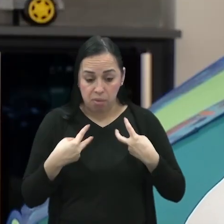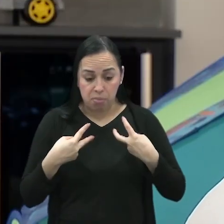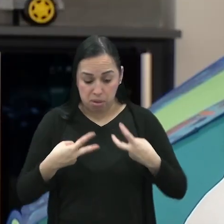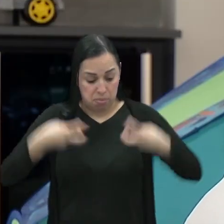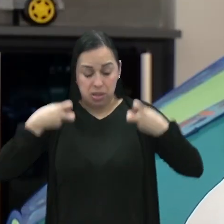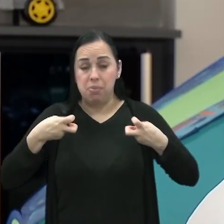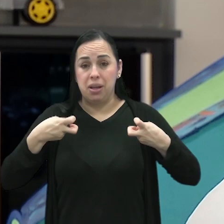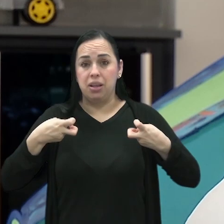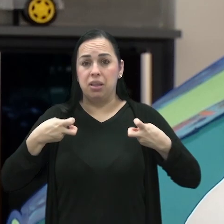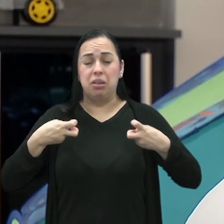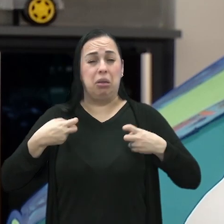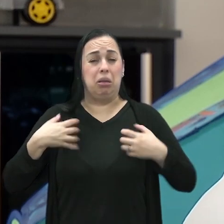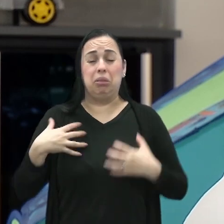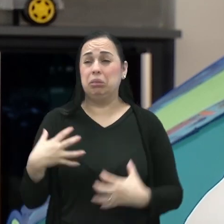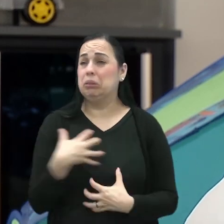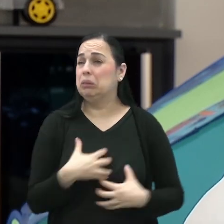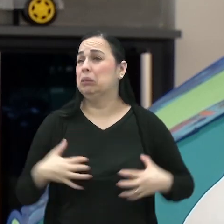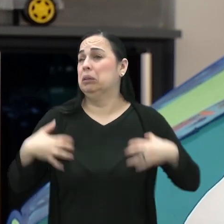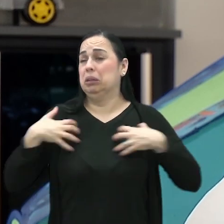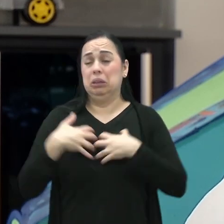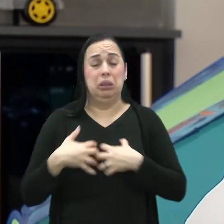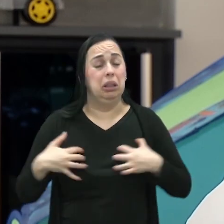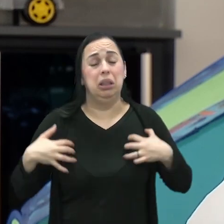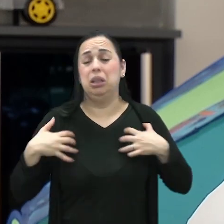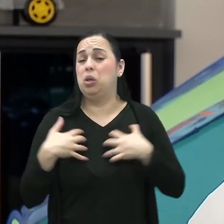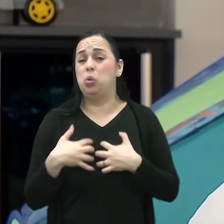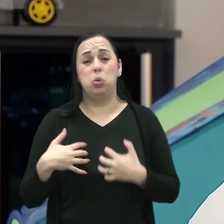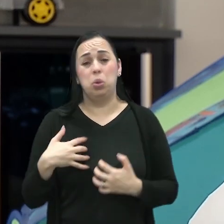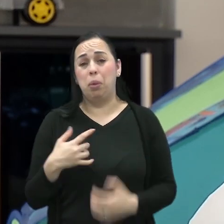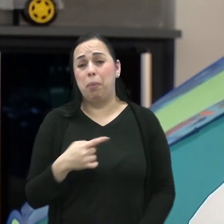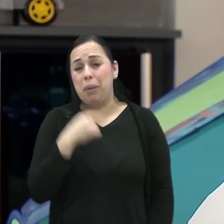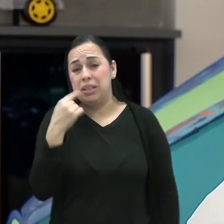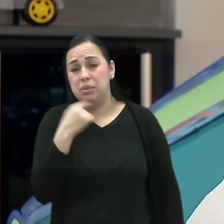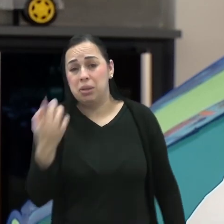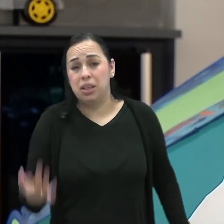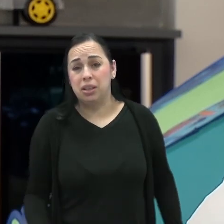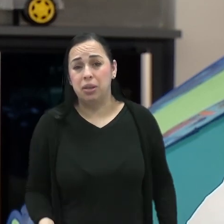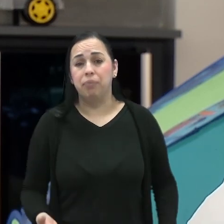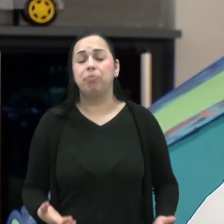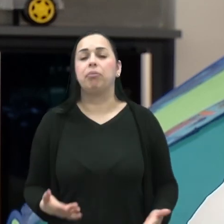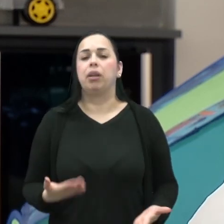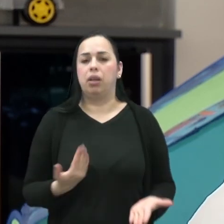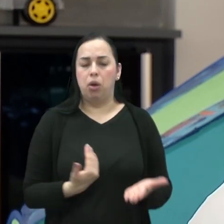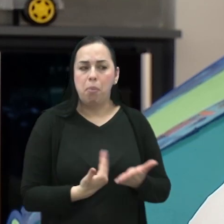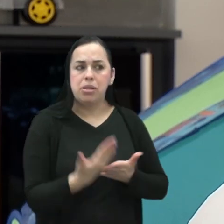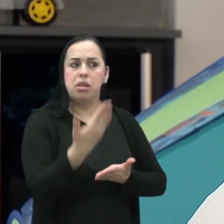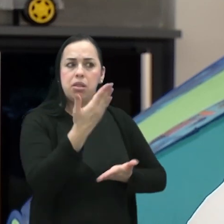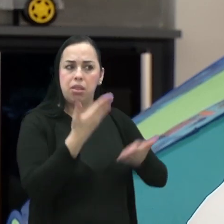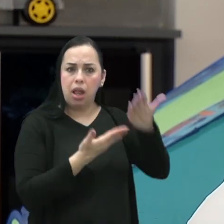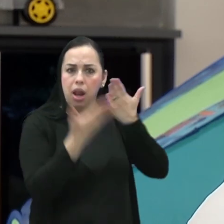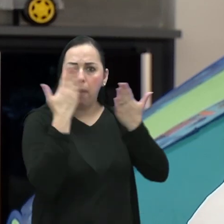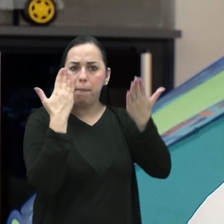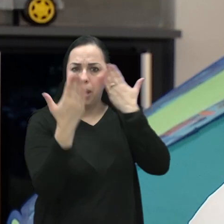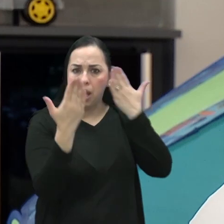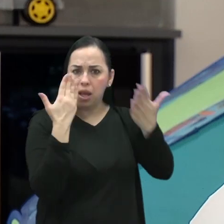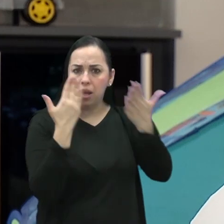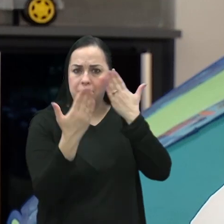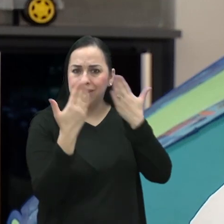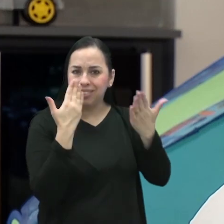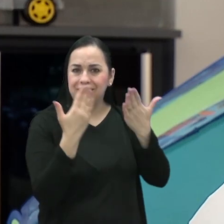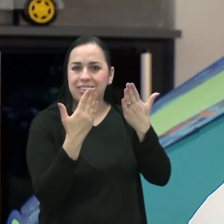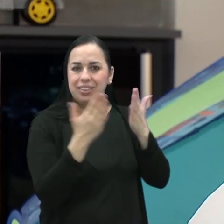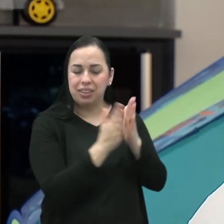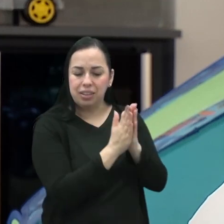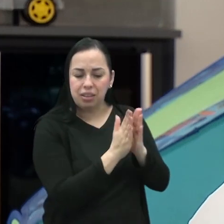que eu estava num momento de muita vulnerabilidade. Eu passei por um processo terapêutico, de